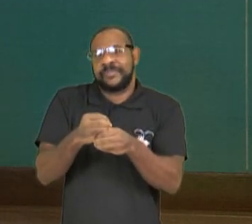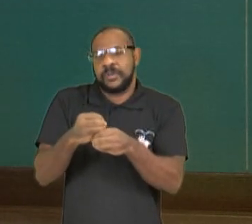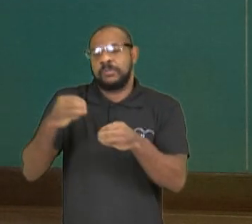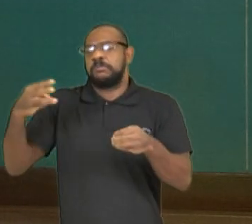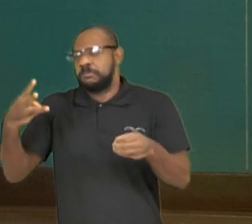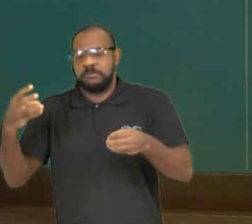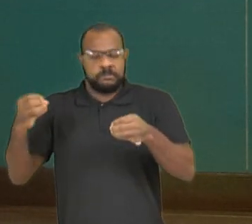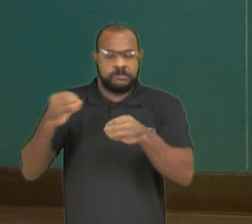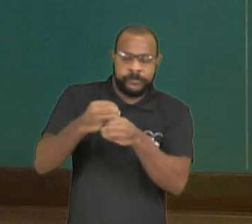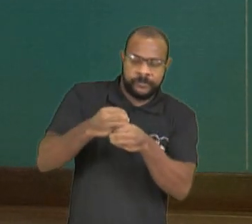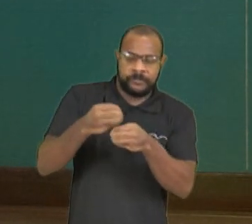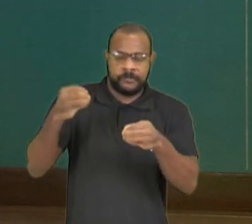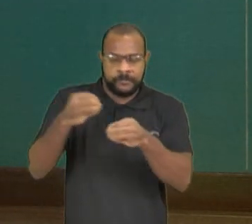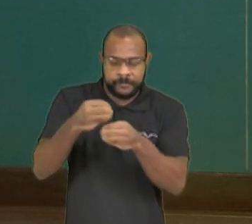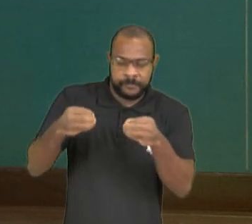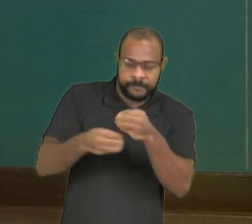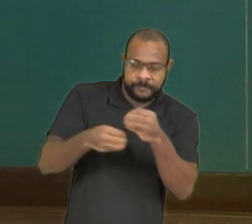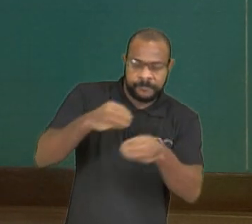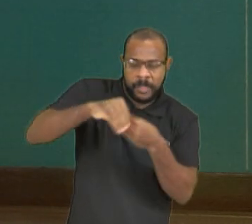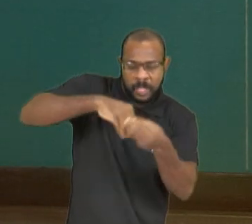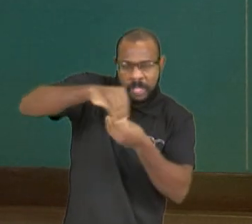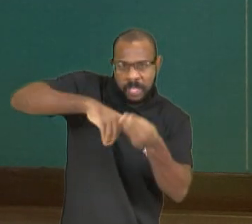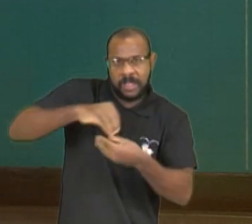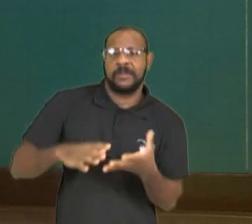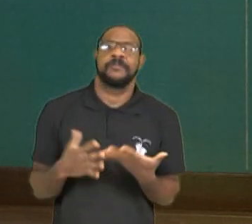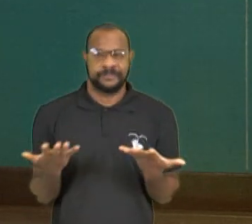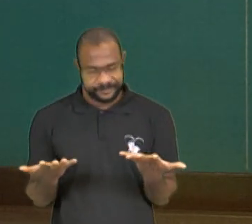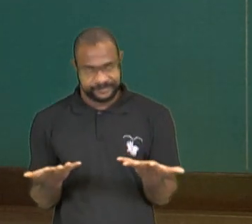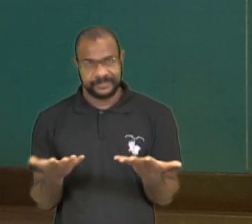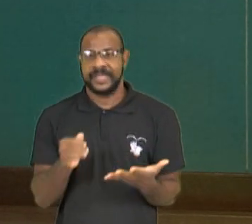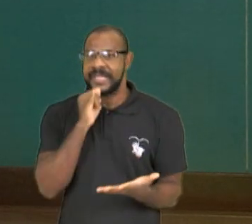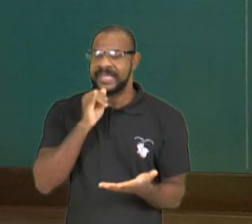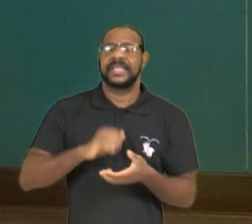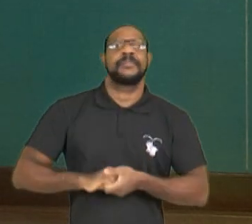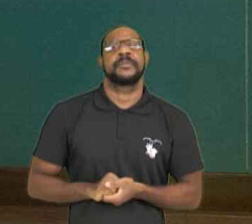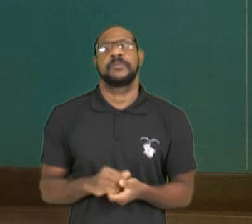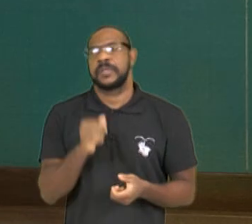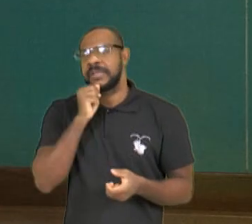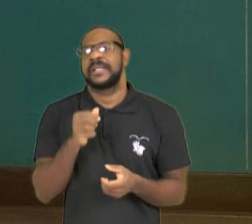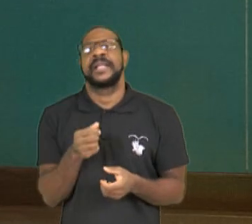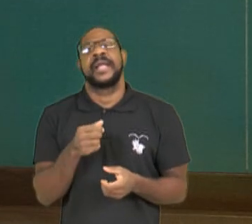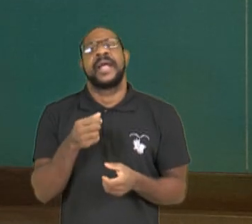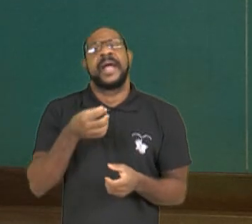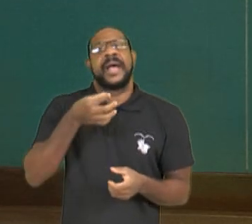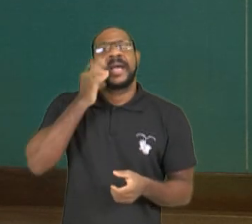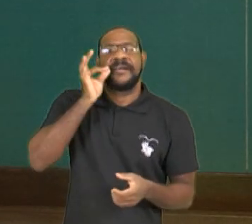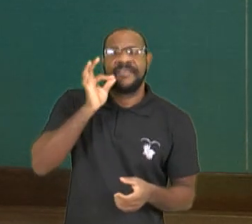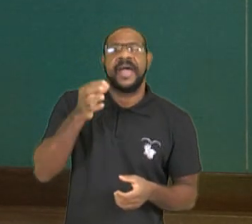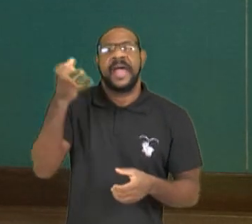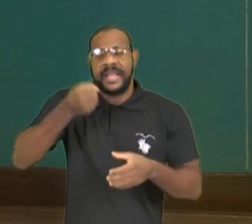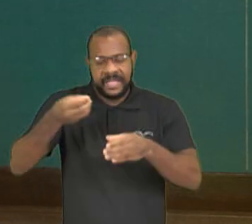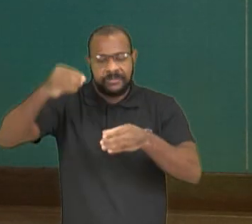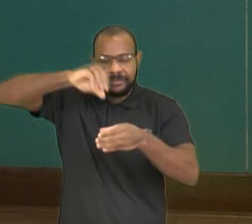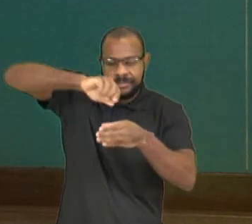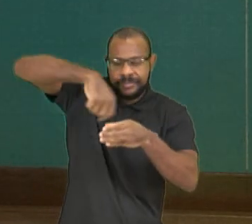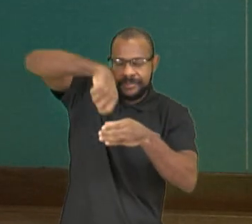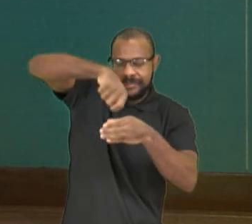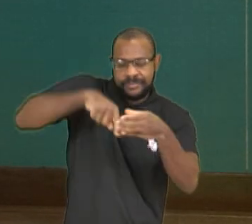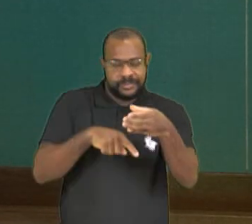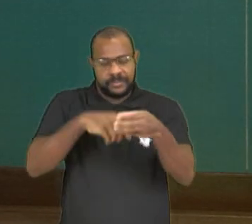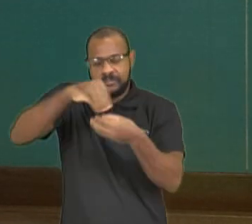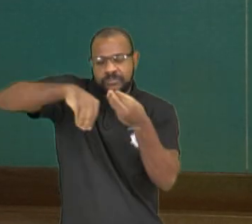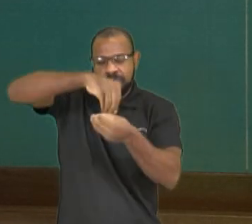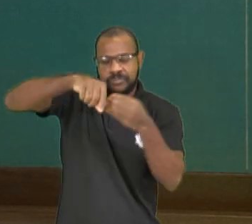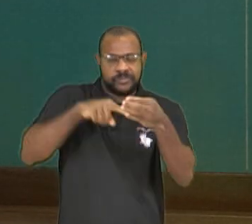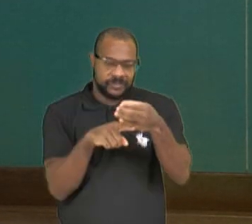substâncias sem que ocorra nenhum tipo de reação. Então, por exemplo, quando você acrescenta café no leite ou vice-versa, o que